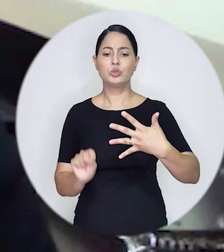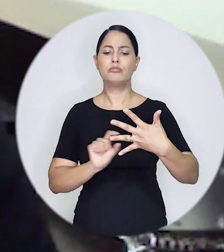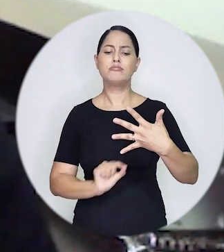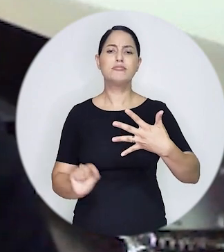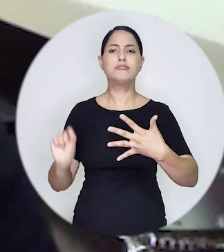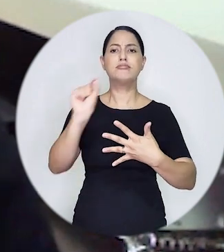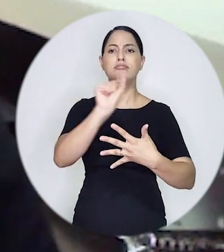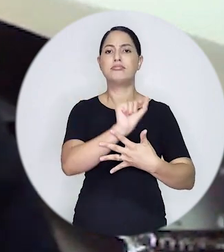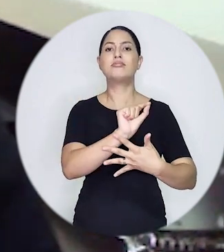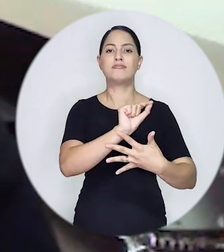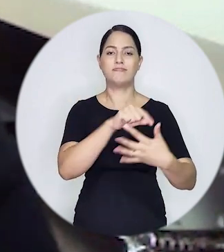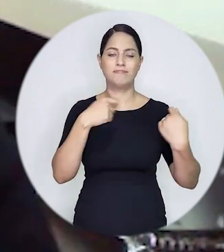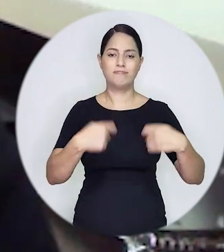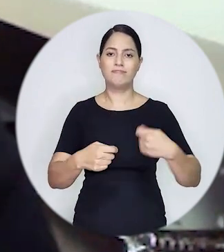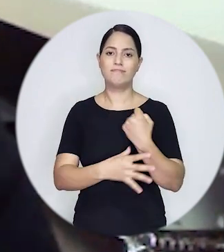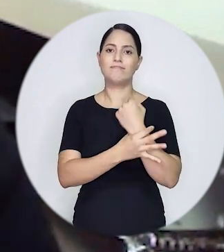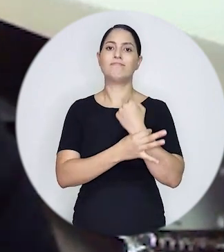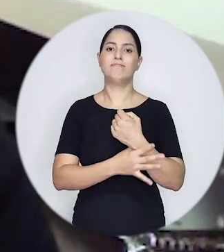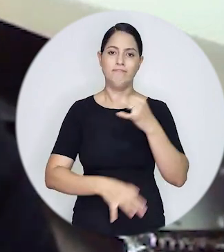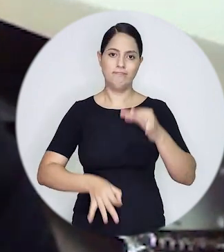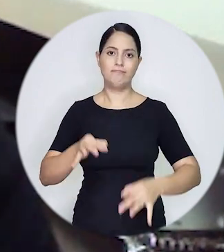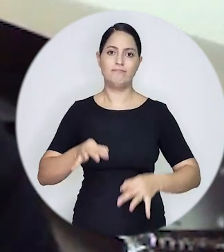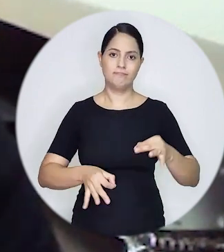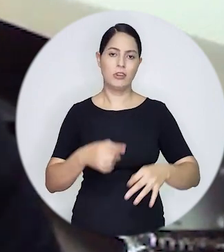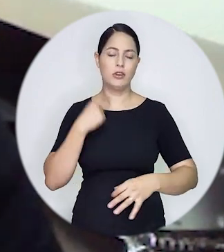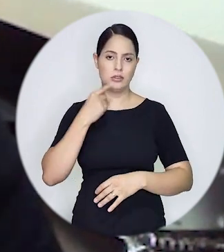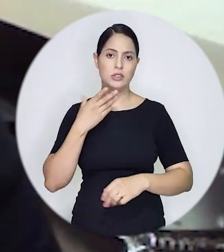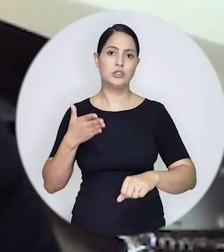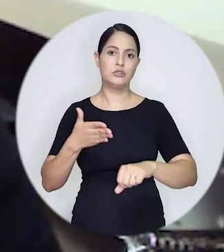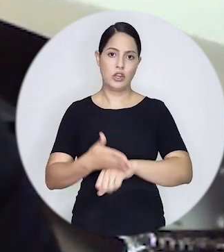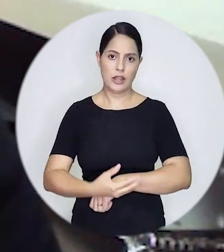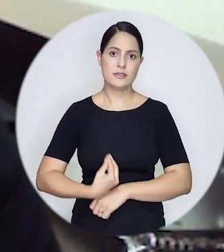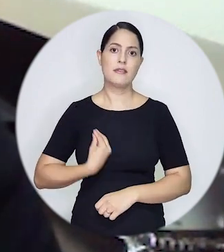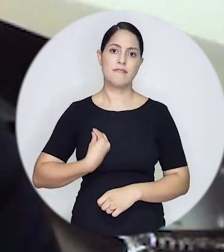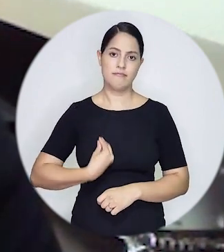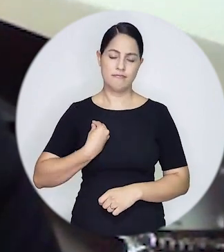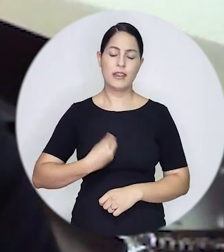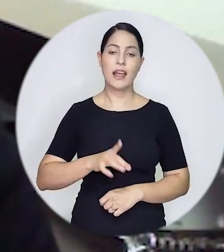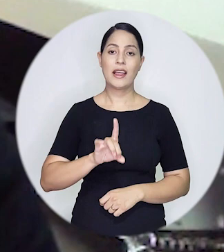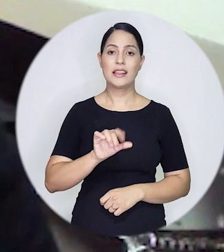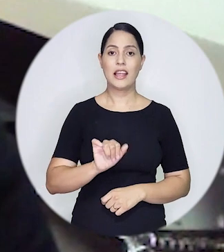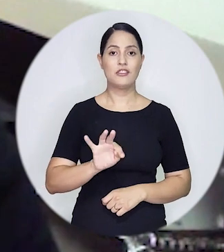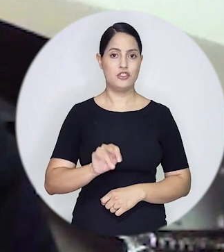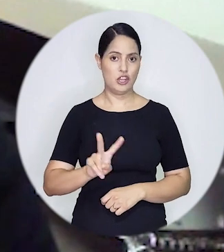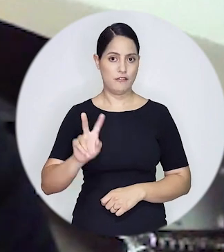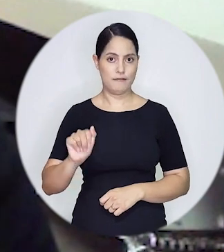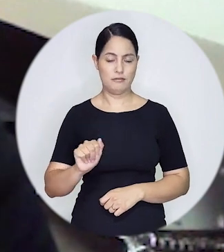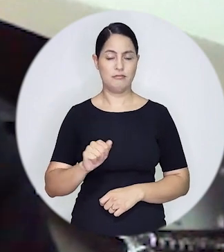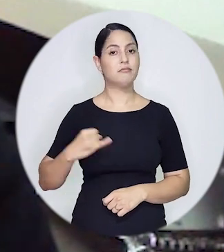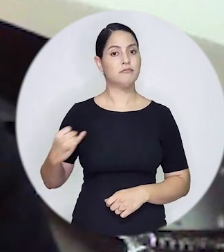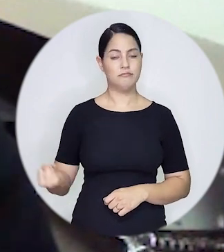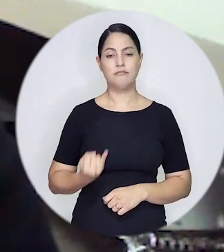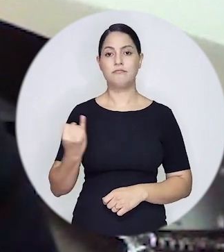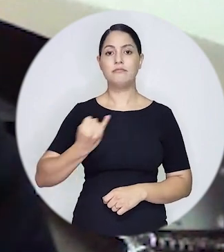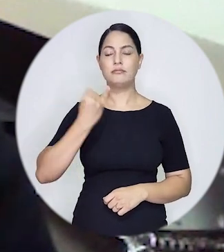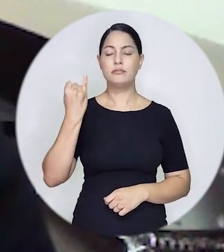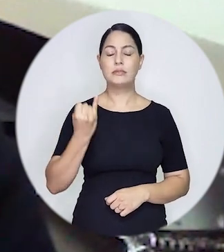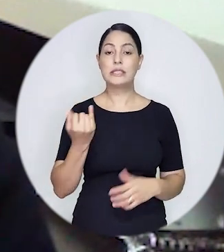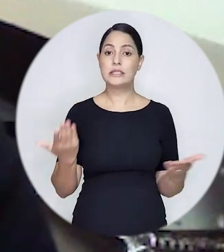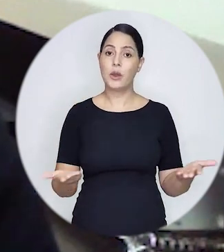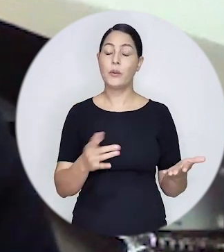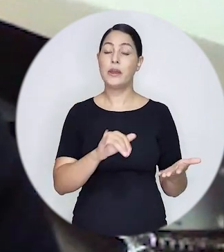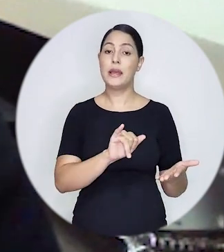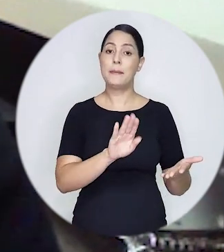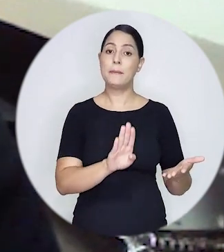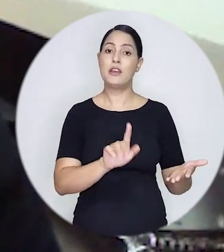a sul, cada um dentro da sua peculiaridade, dentro da autonomia das seccionais, mas garantir a advocacia dativa a todo cidadão brasileiro. Como eu